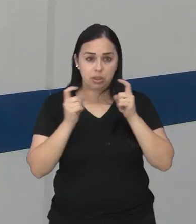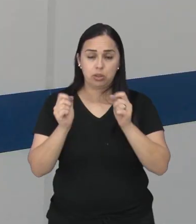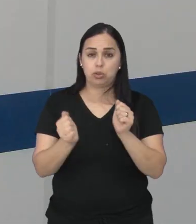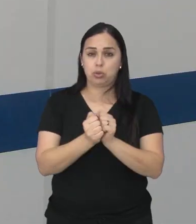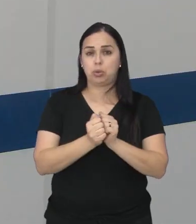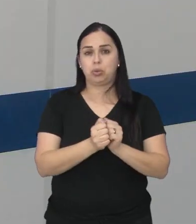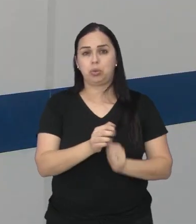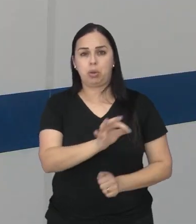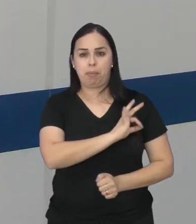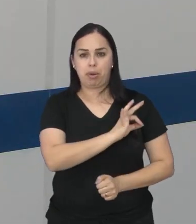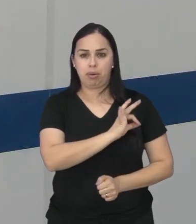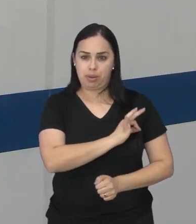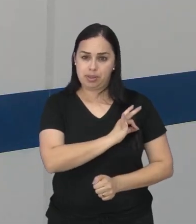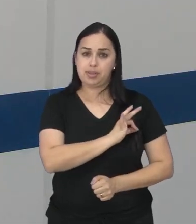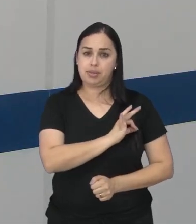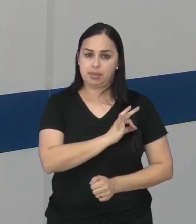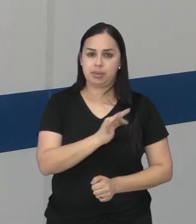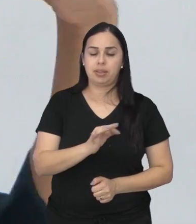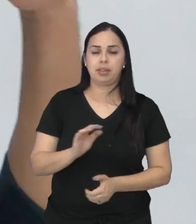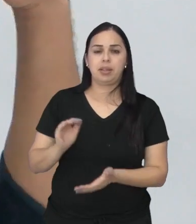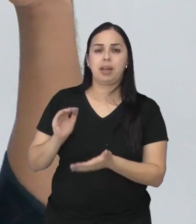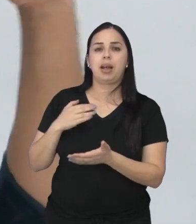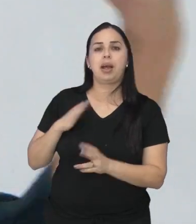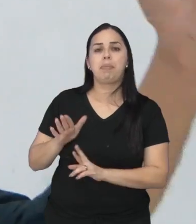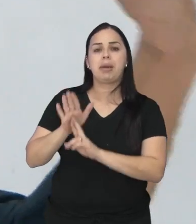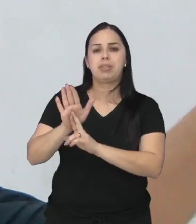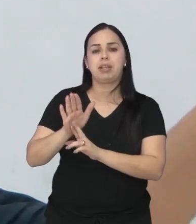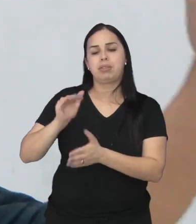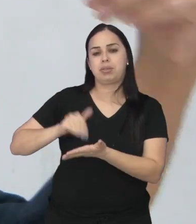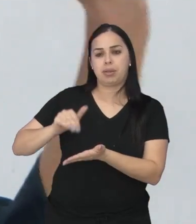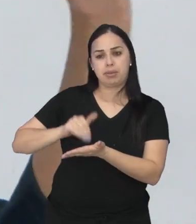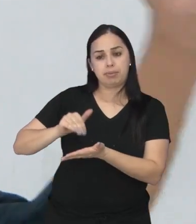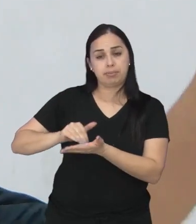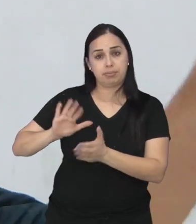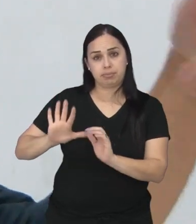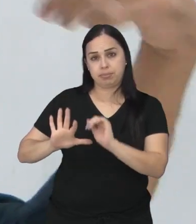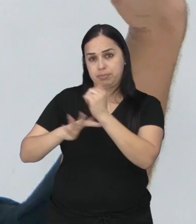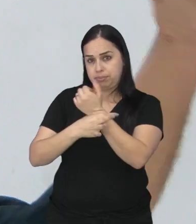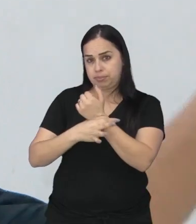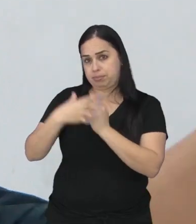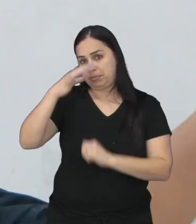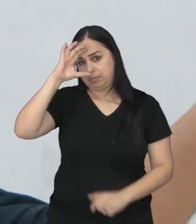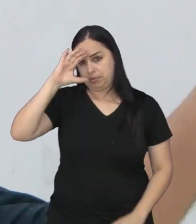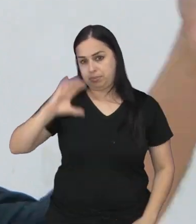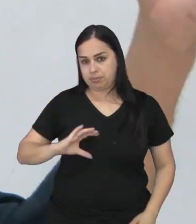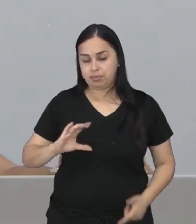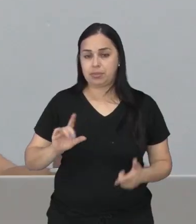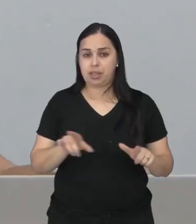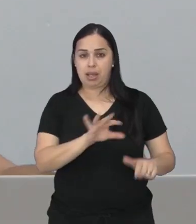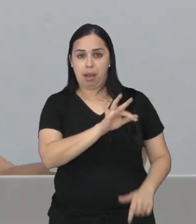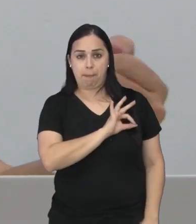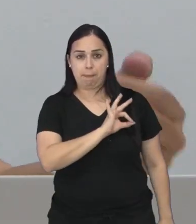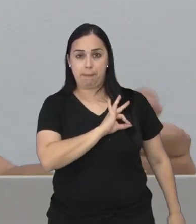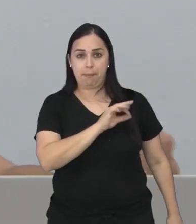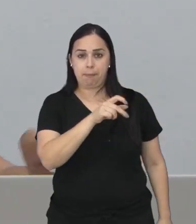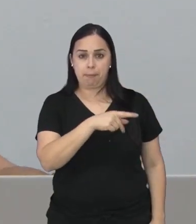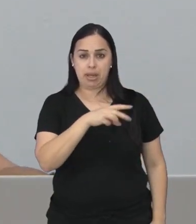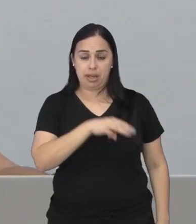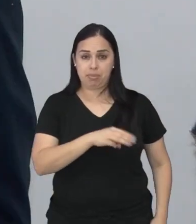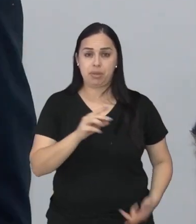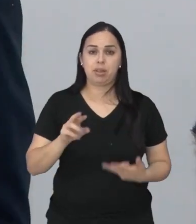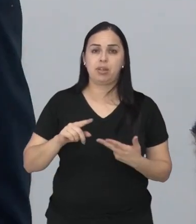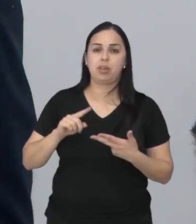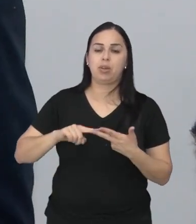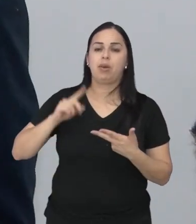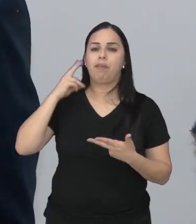com autoridades e forças de segurança, representadas pelo secretário de Proteção ao Cidadão e a Polícia Militar.